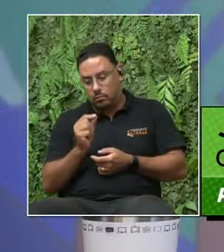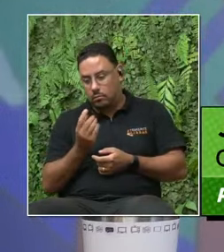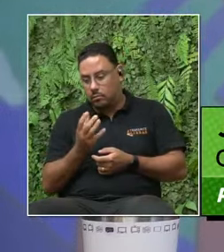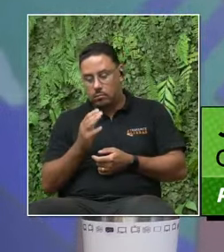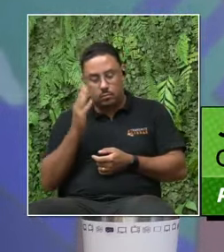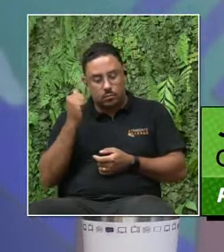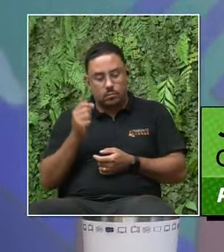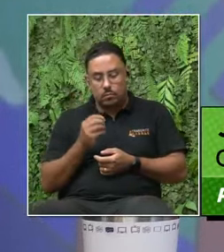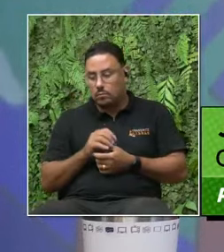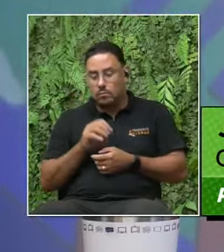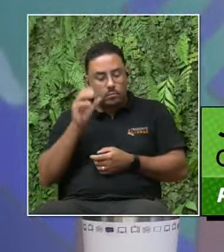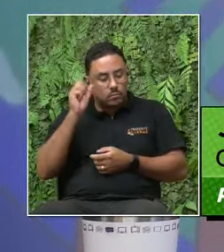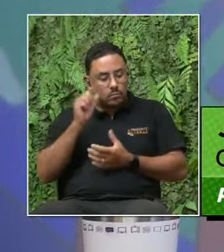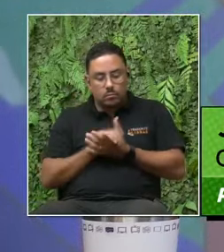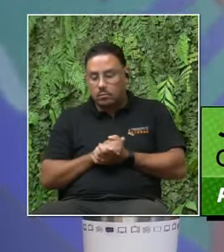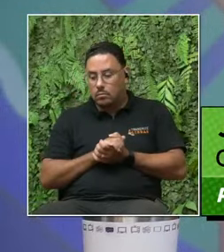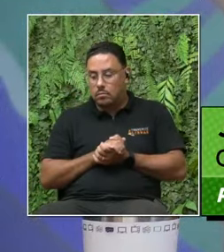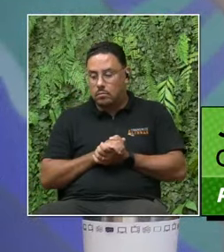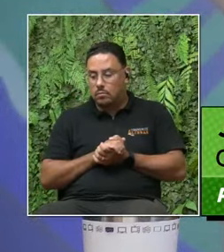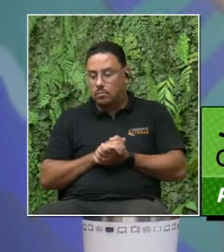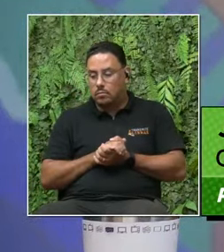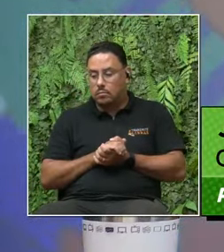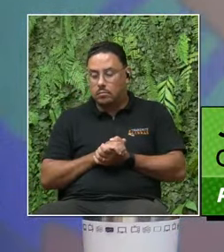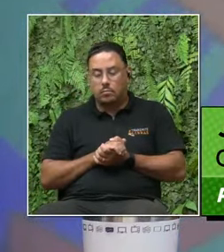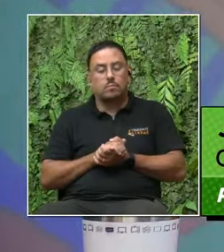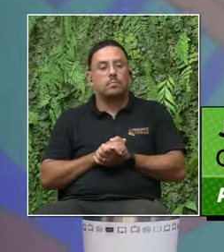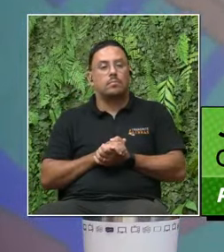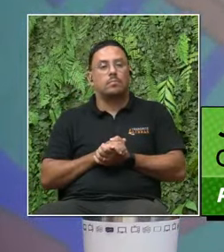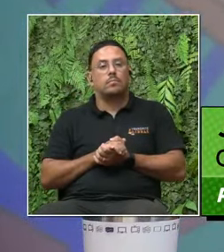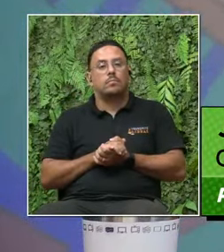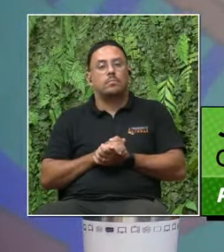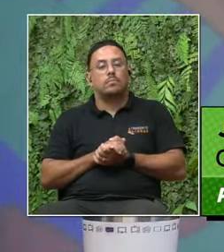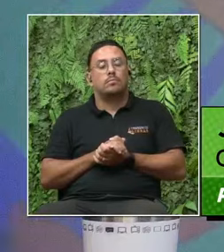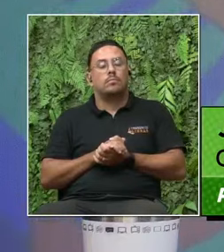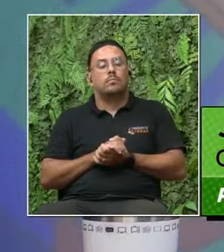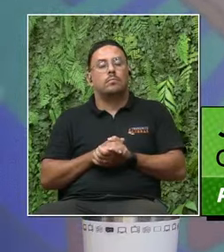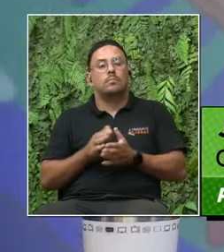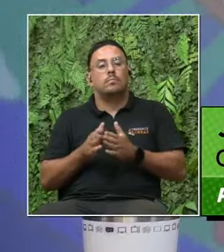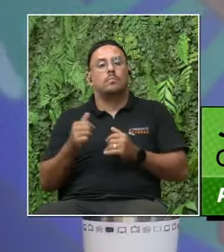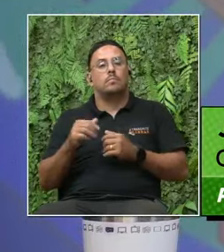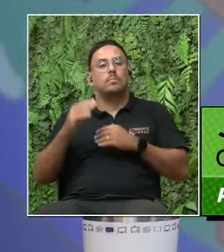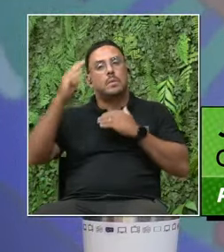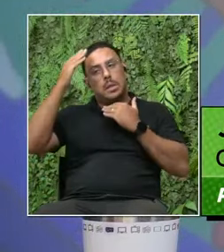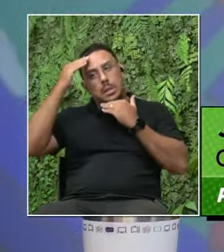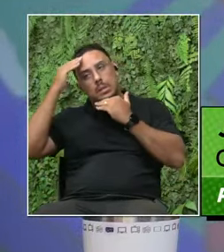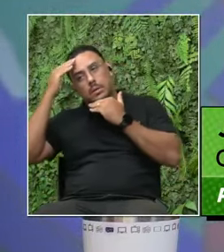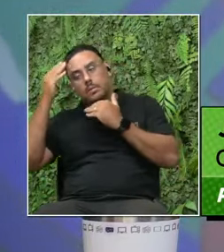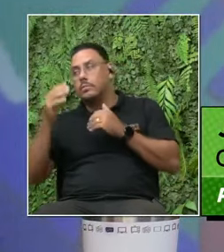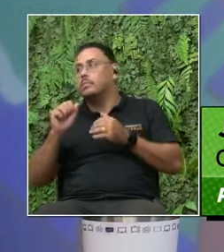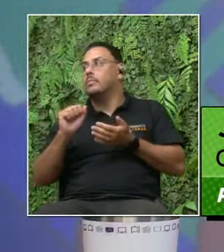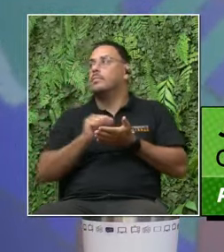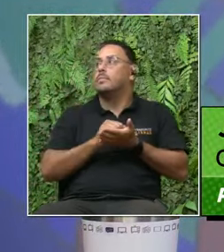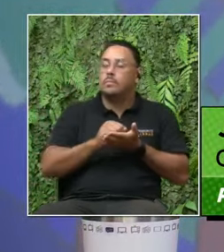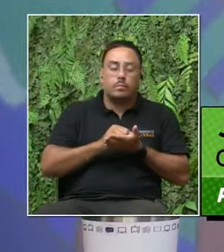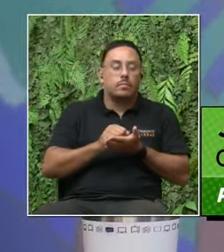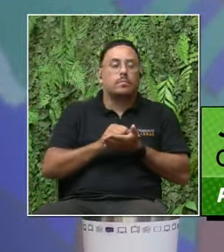quer ouvir a cabeça do treinador aí passar pano pro Lucas Silva quer falar o quê não tá legal tá